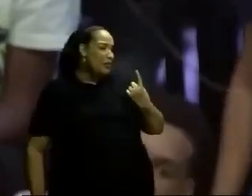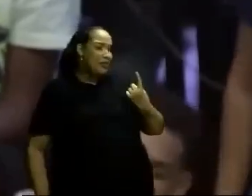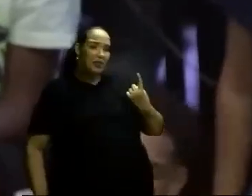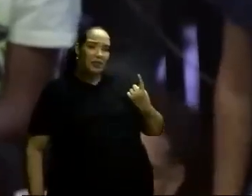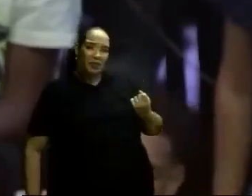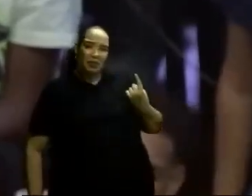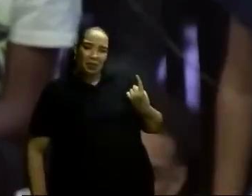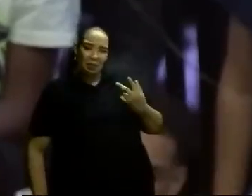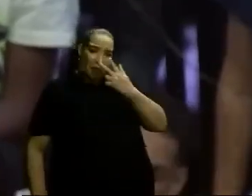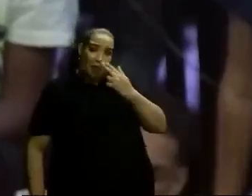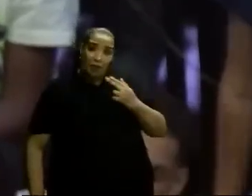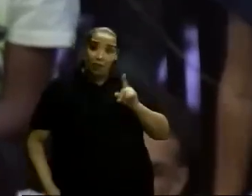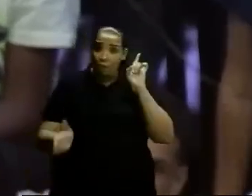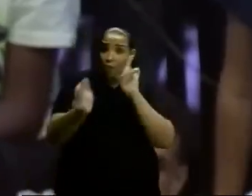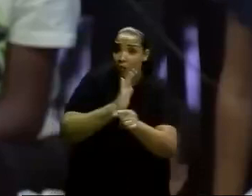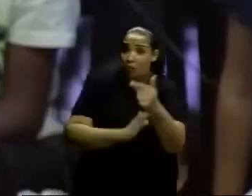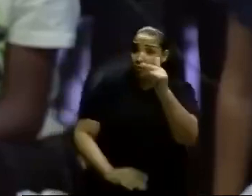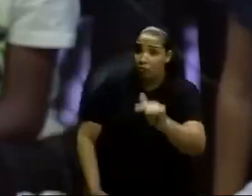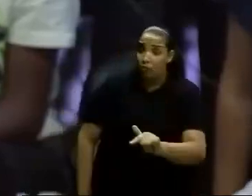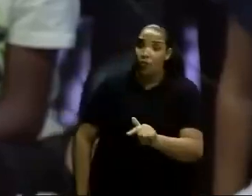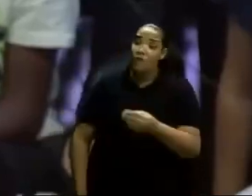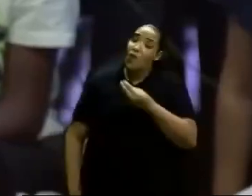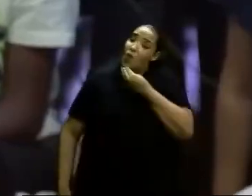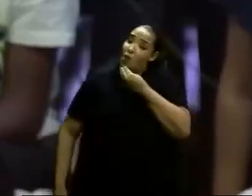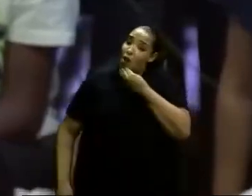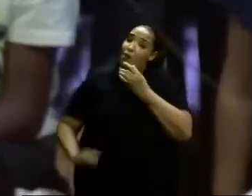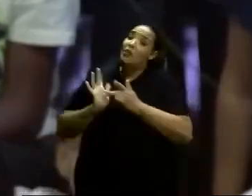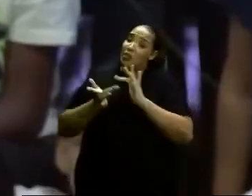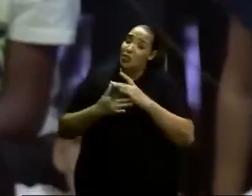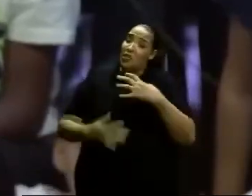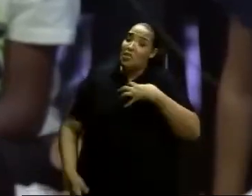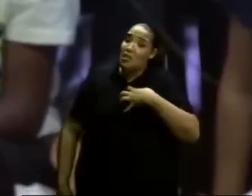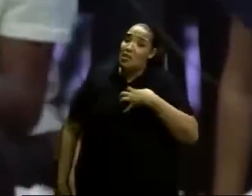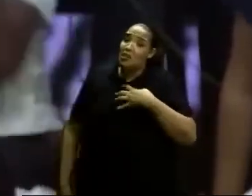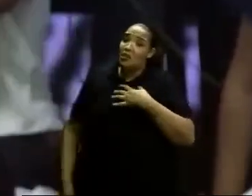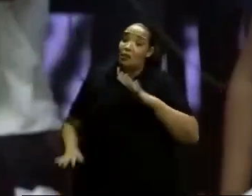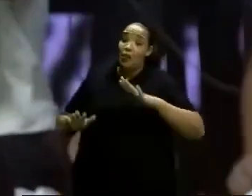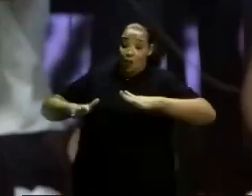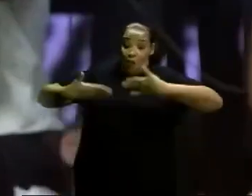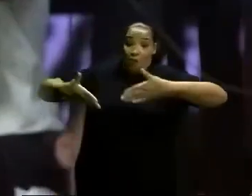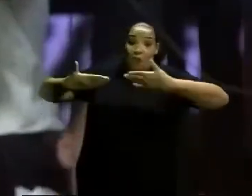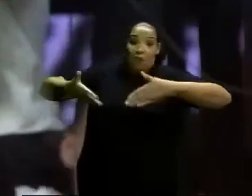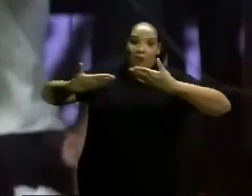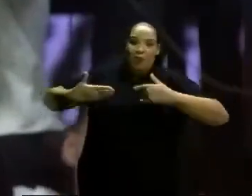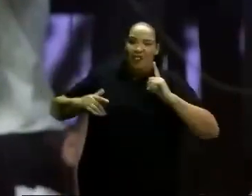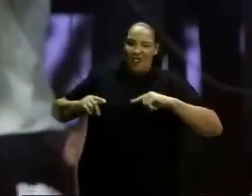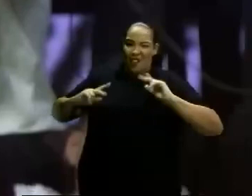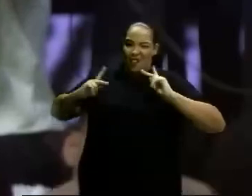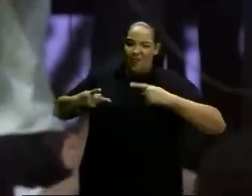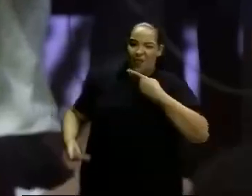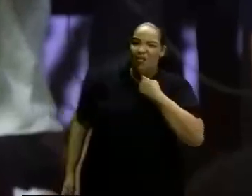comigo. Então vou perguntar de novo. É óbvio que ele tem sede? Mas a motivação é a sede?